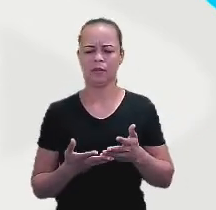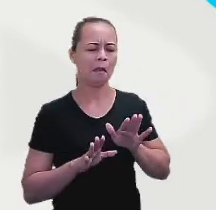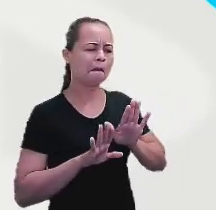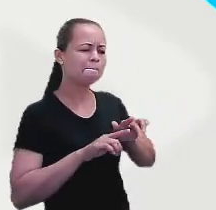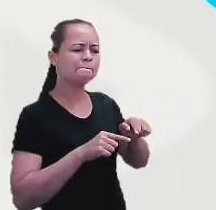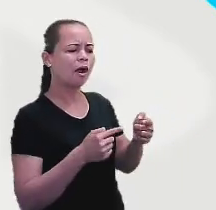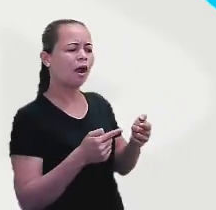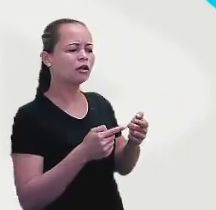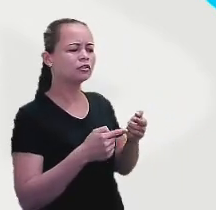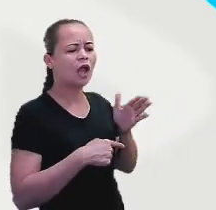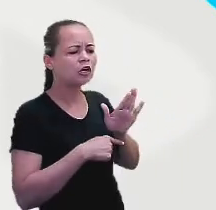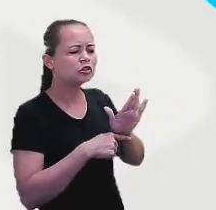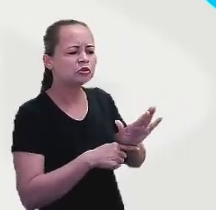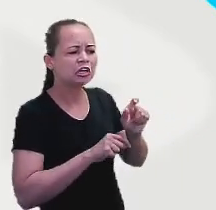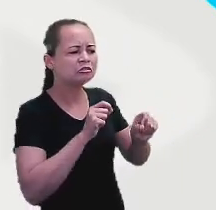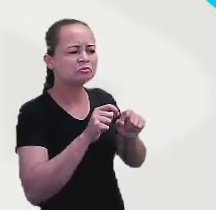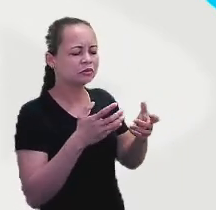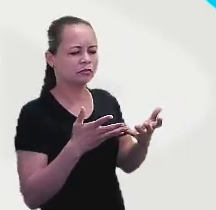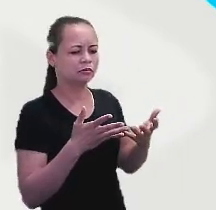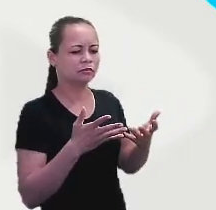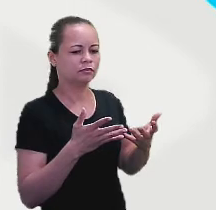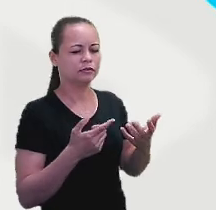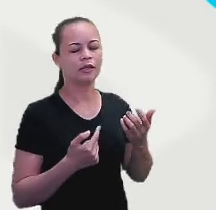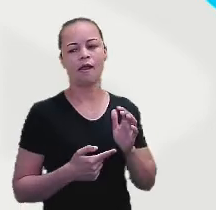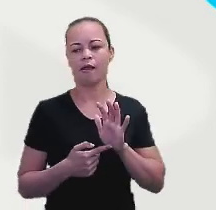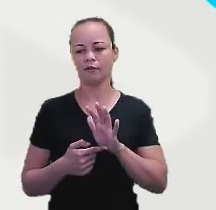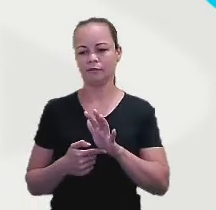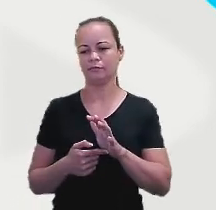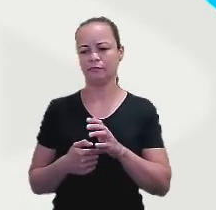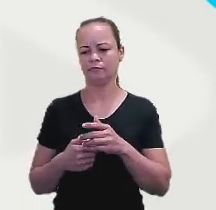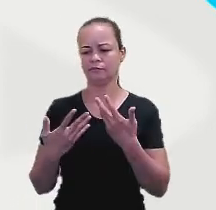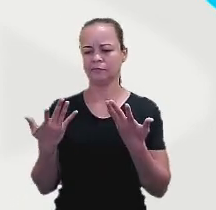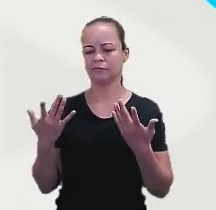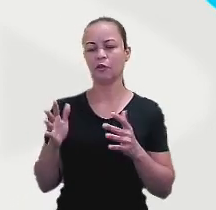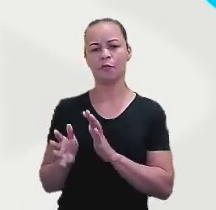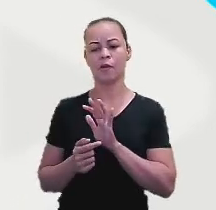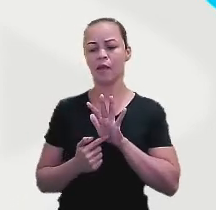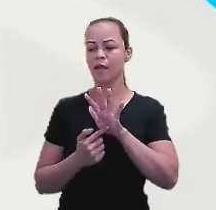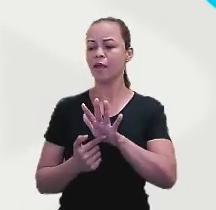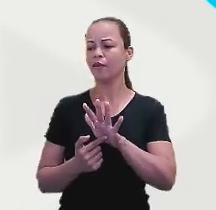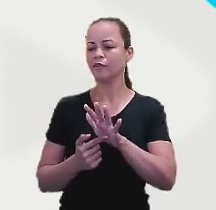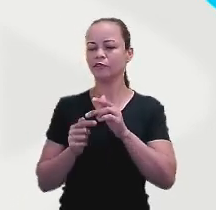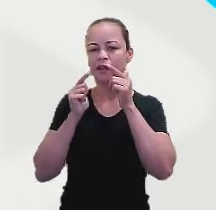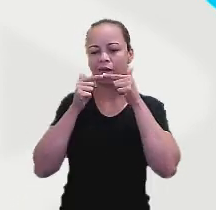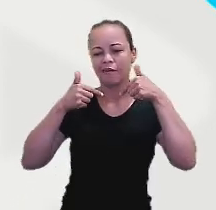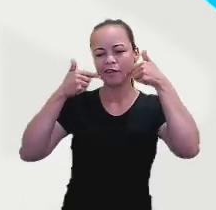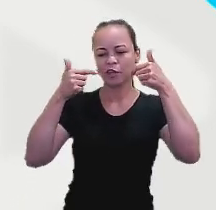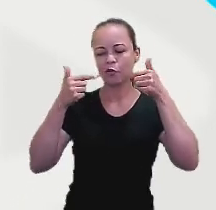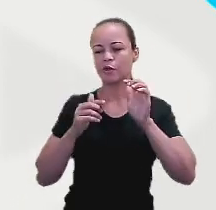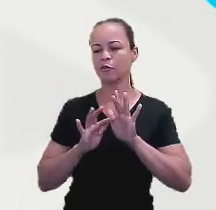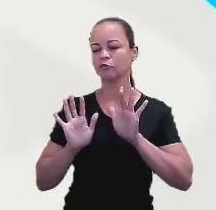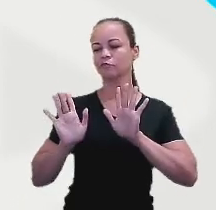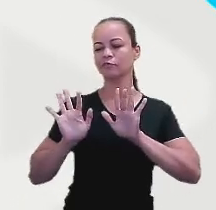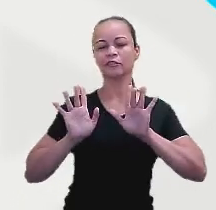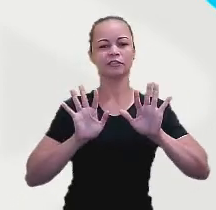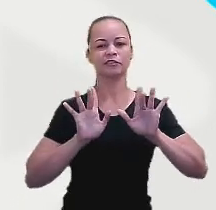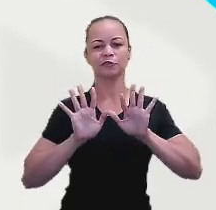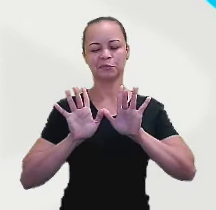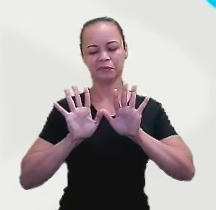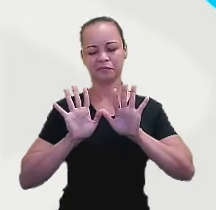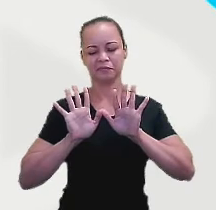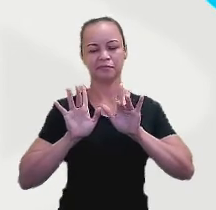são esses? Aqui estão eles, riu a boa mulher e mostrou-me os 10 dedos da sua